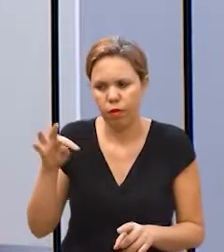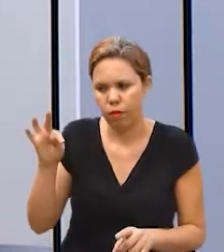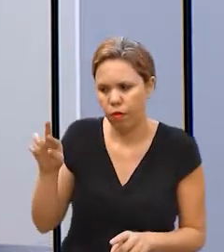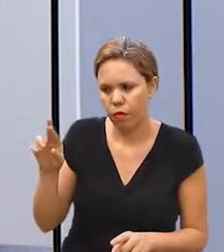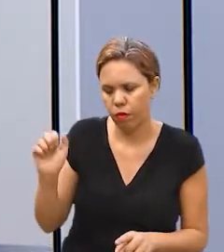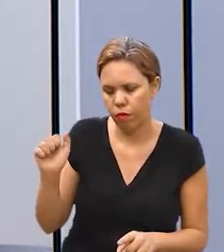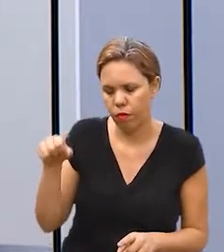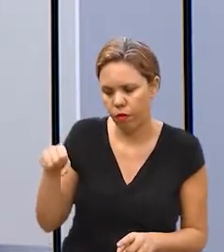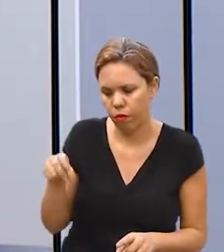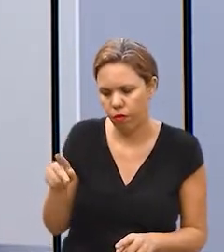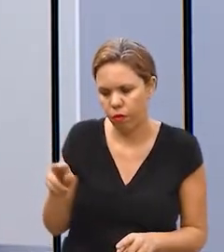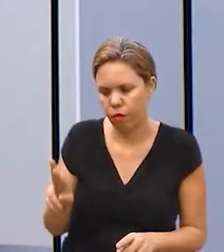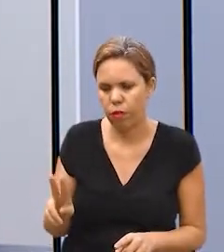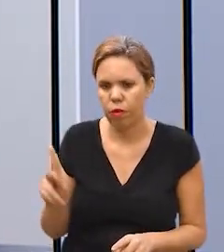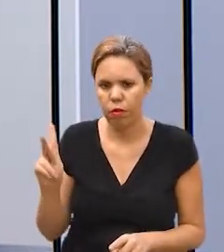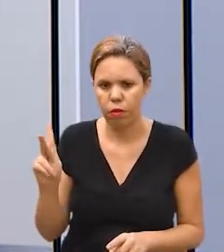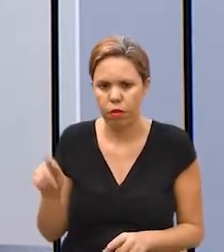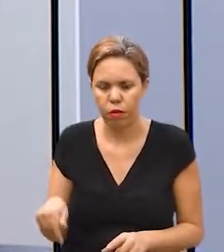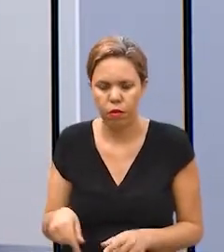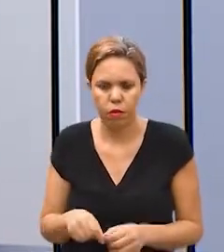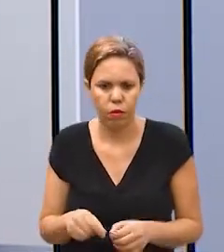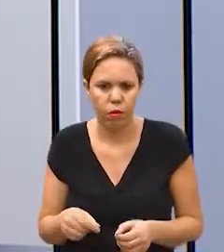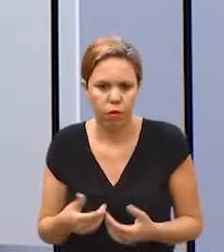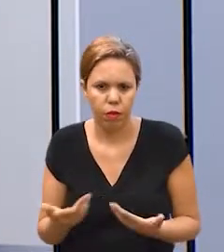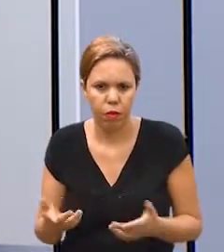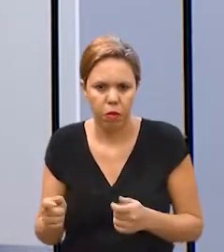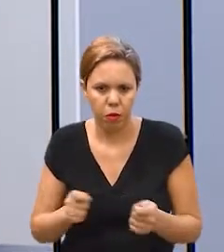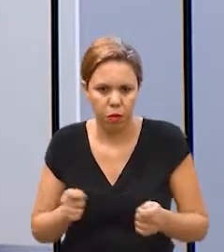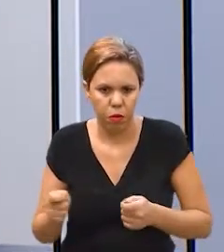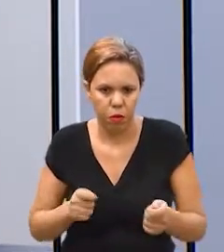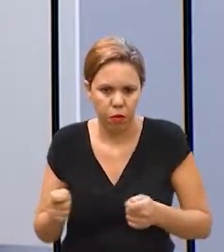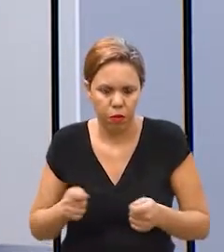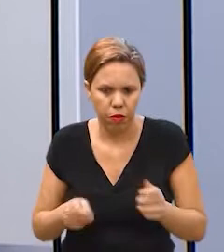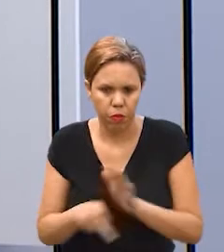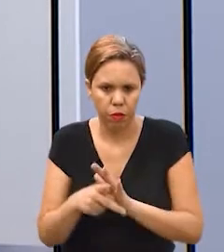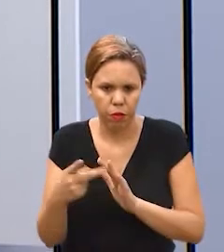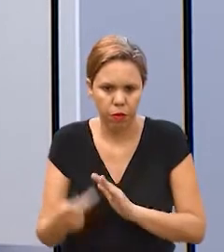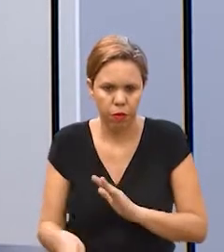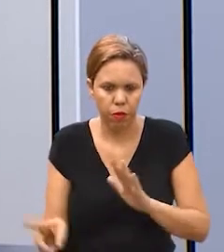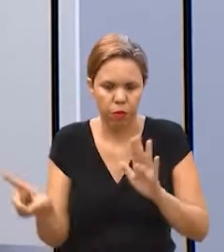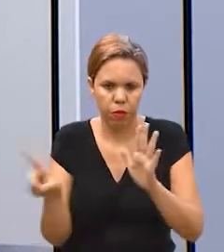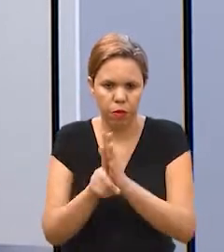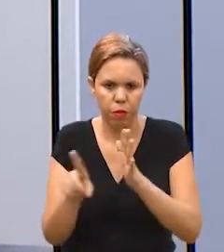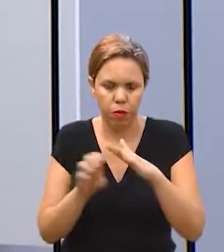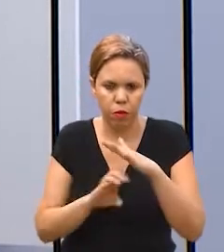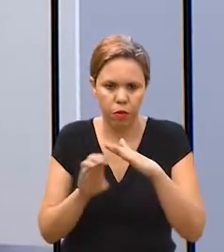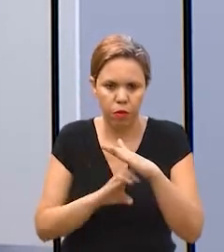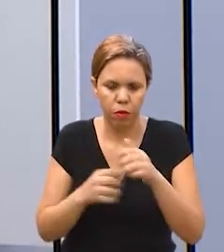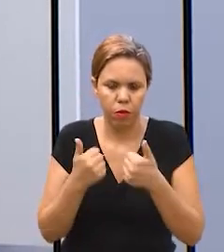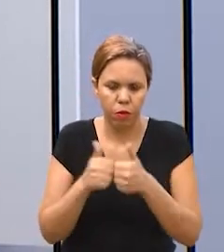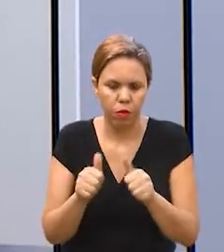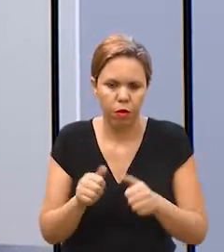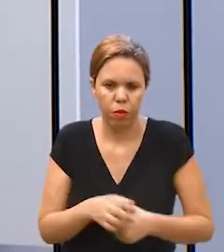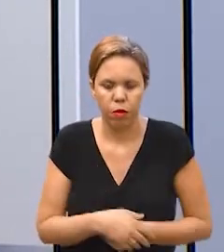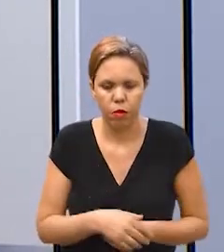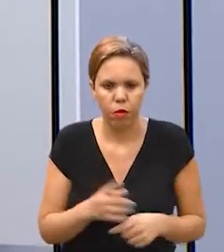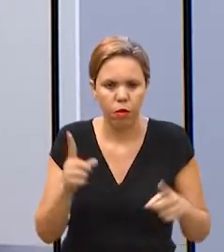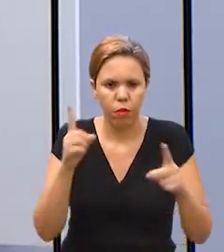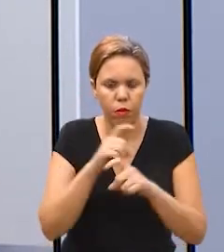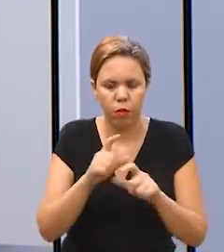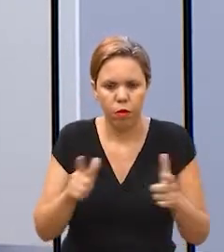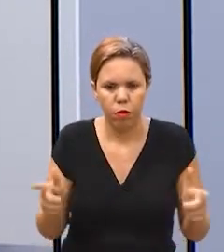é operada e controlada pelos próprios donos das empresas de ônibus, é uma dificuldade enorme,